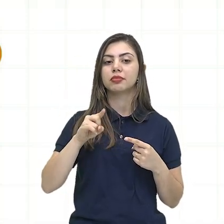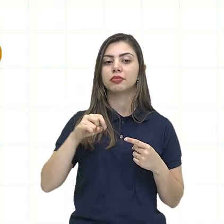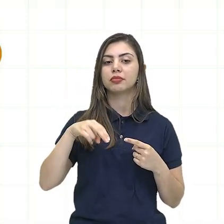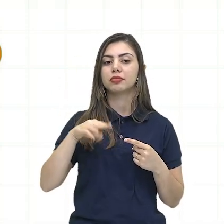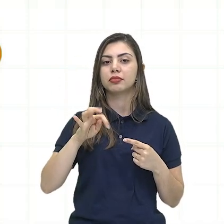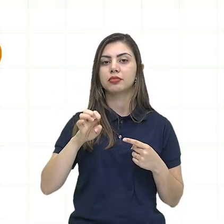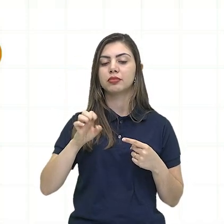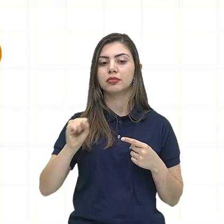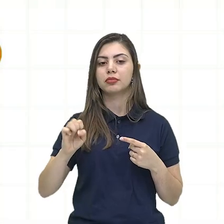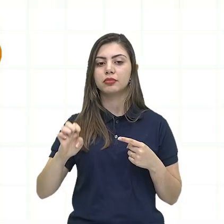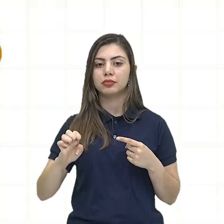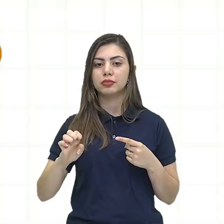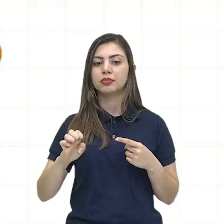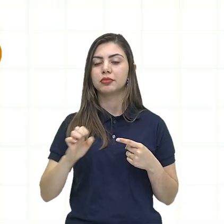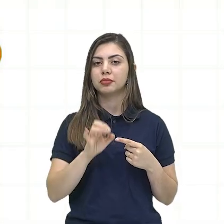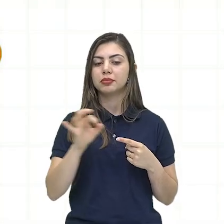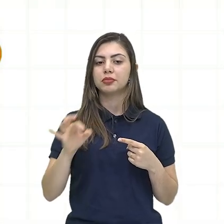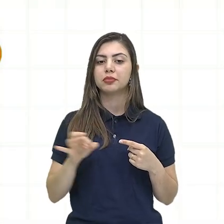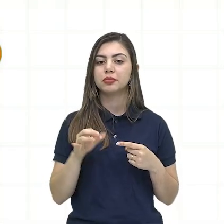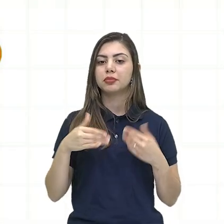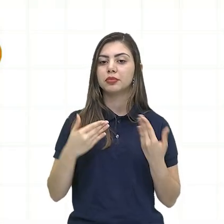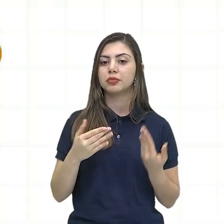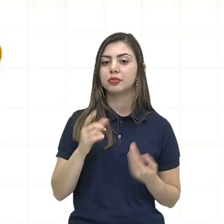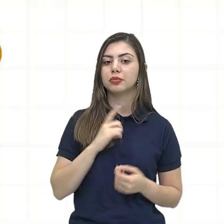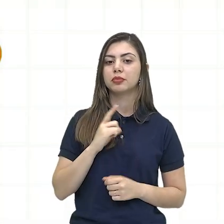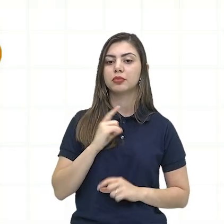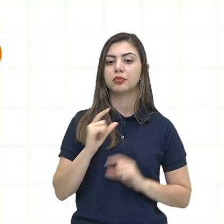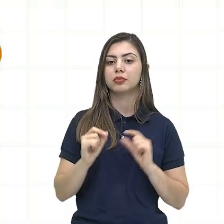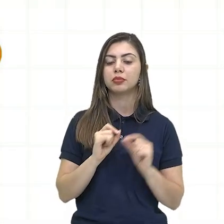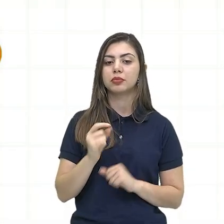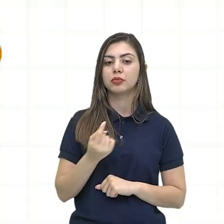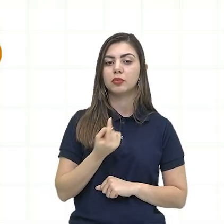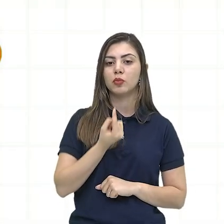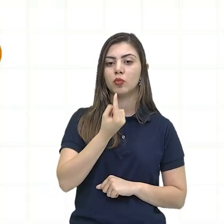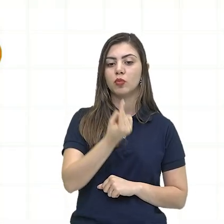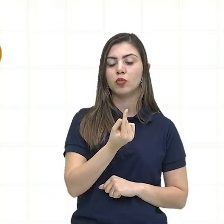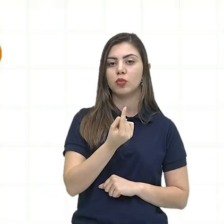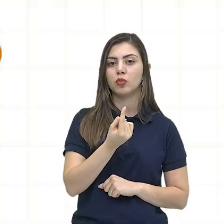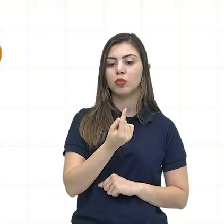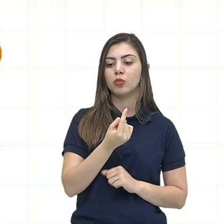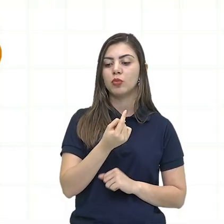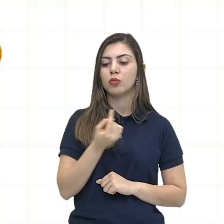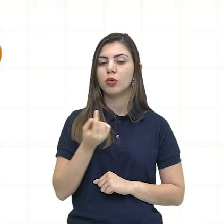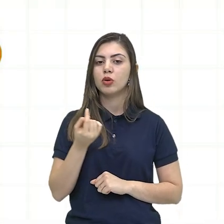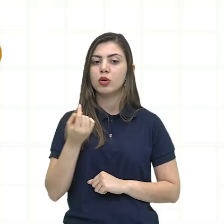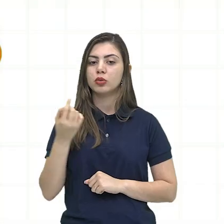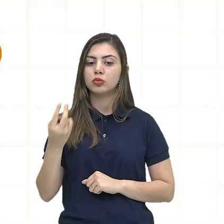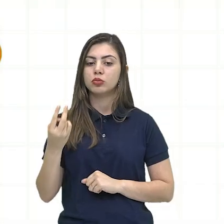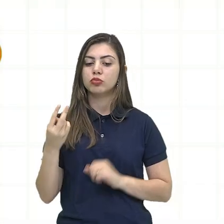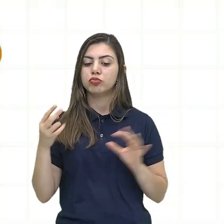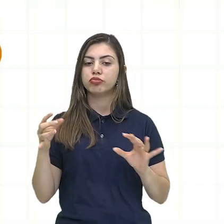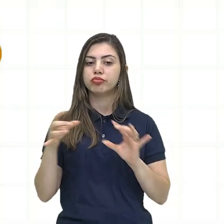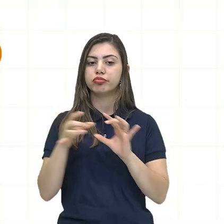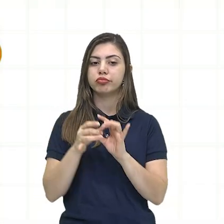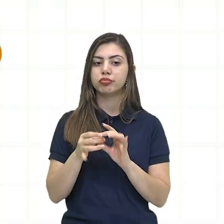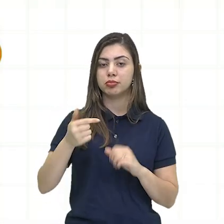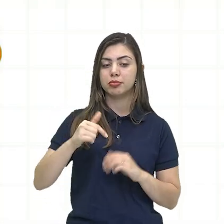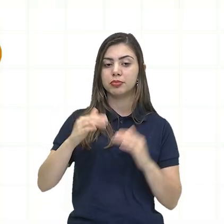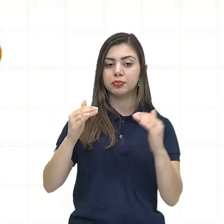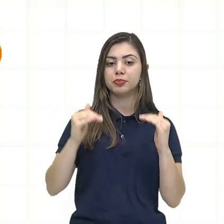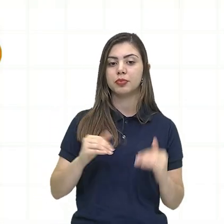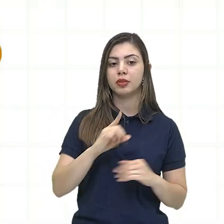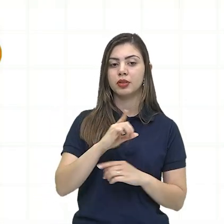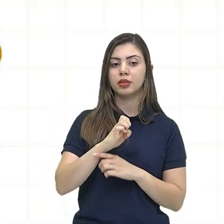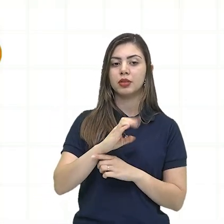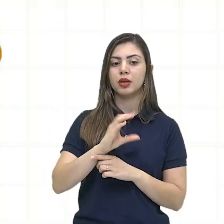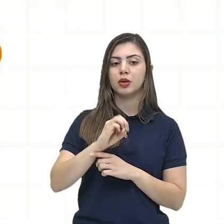síntese, certo? Onde um elemento, né, se une ao outro. A de decomposição, que